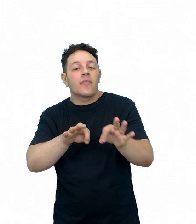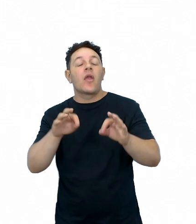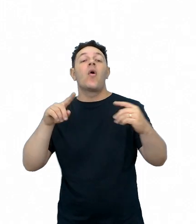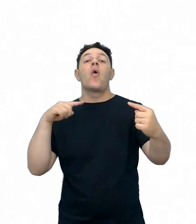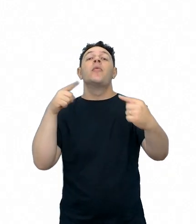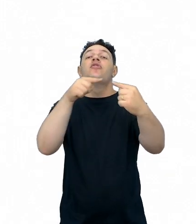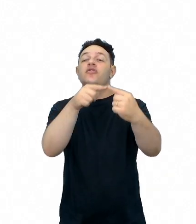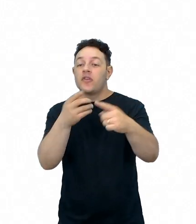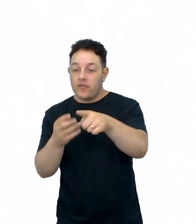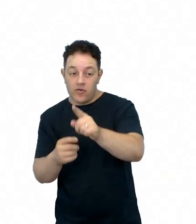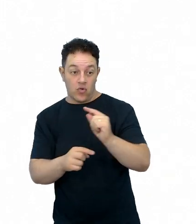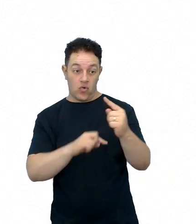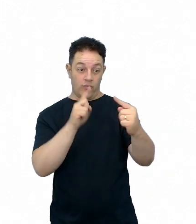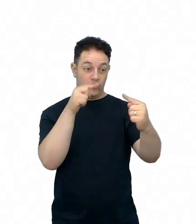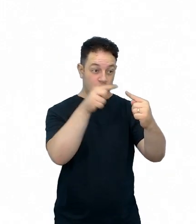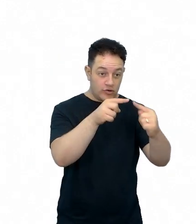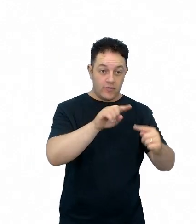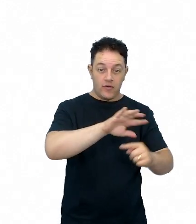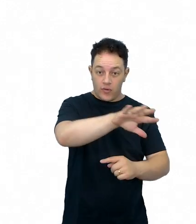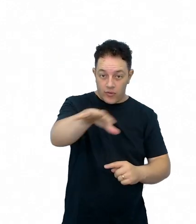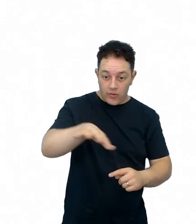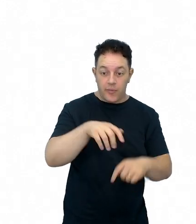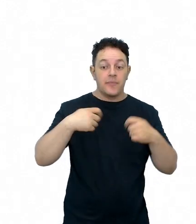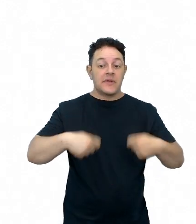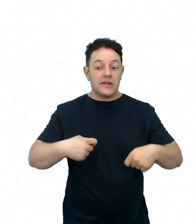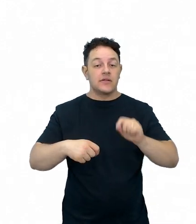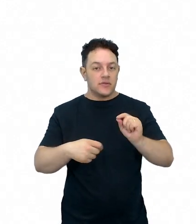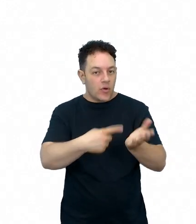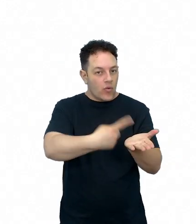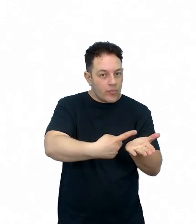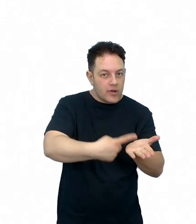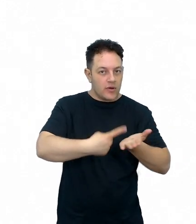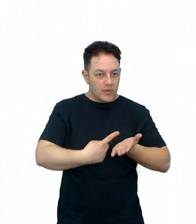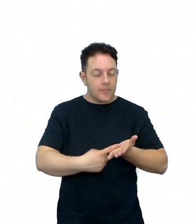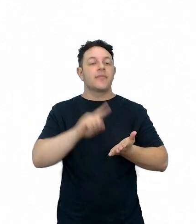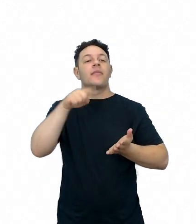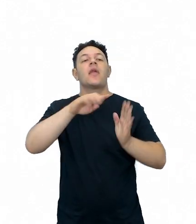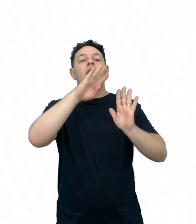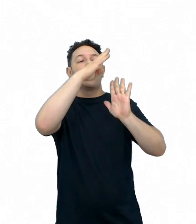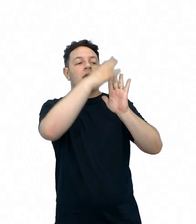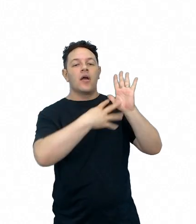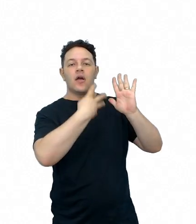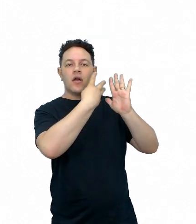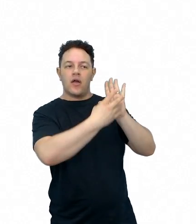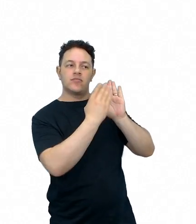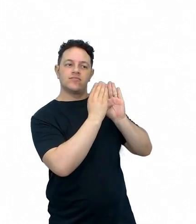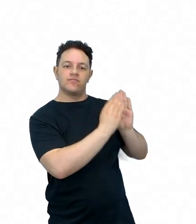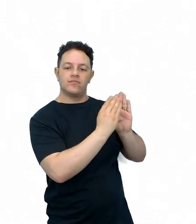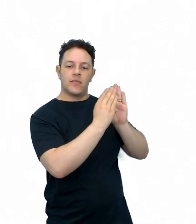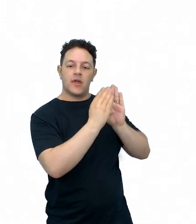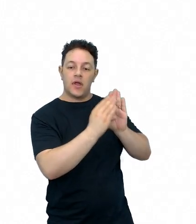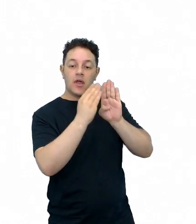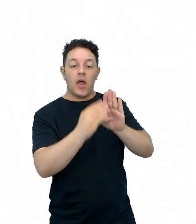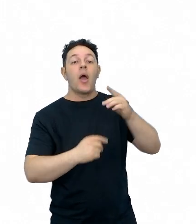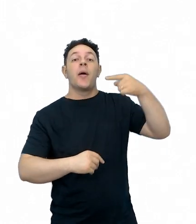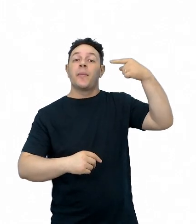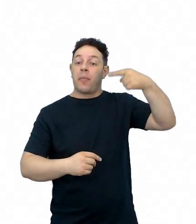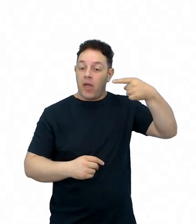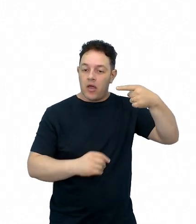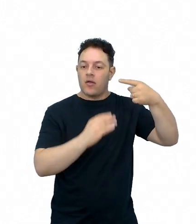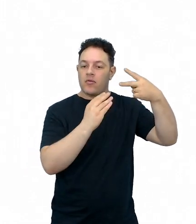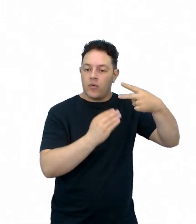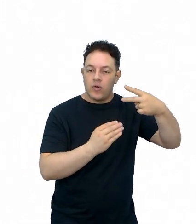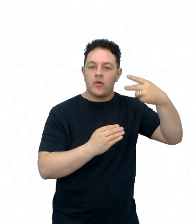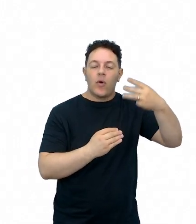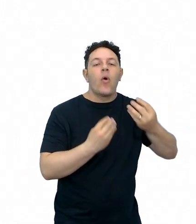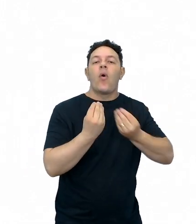metas que têm que ser alcançadas todos juntos, eu elaboro um cronograma junto com eles dessa execução do projeto,